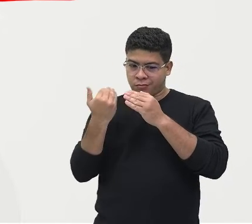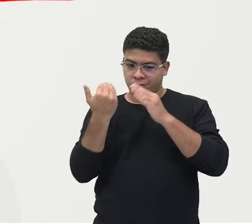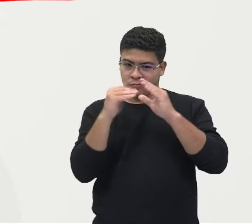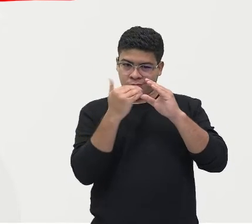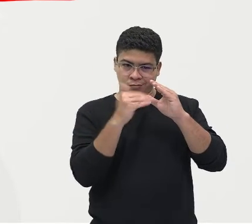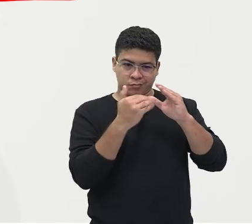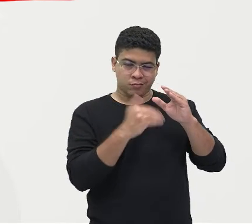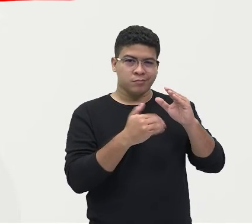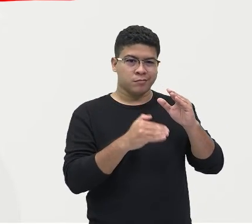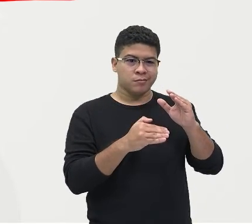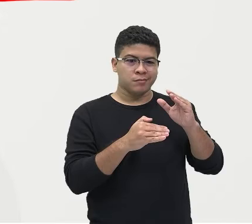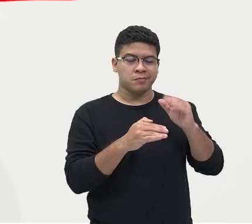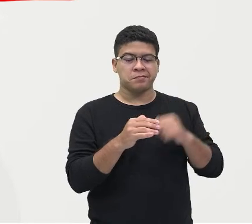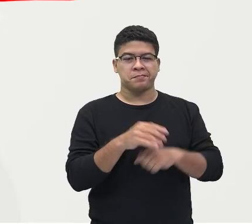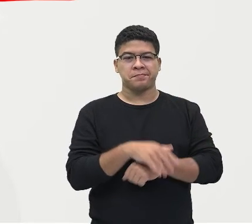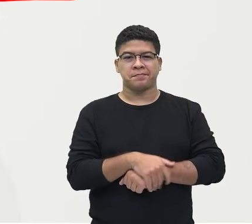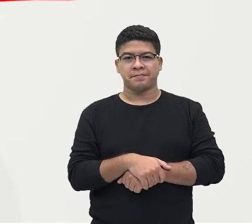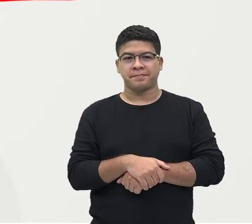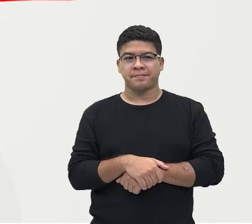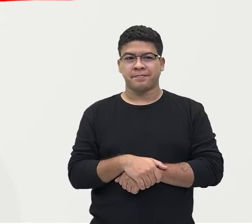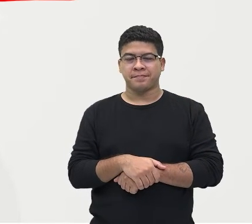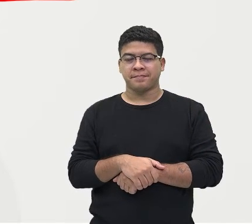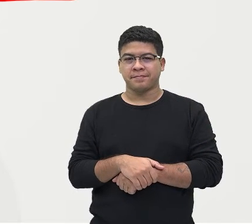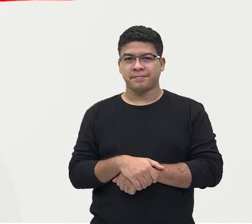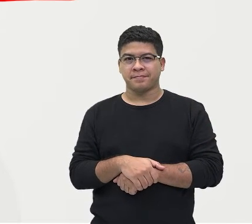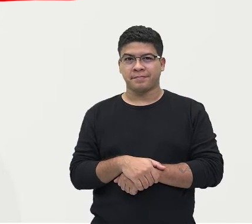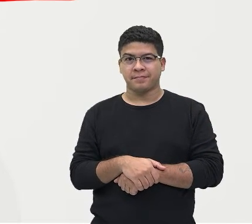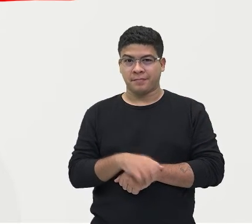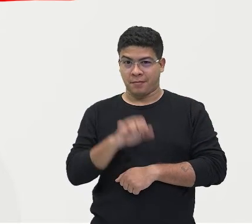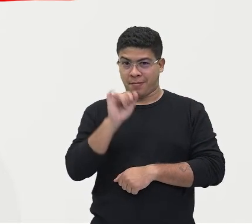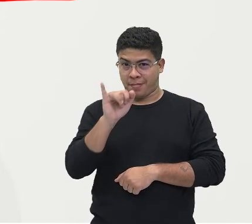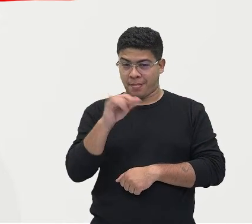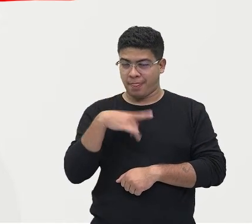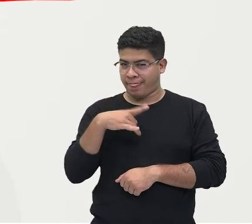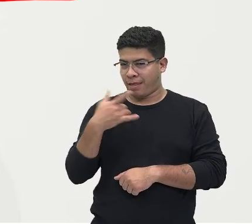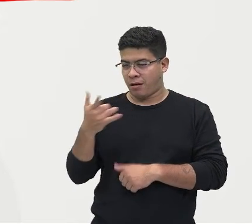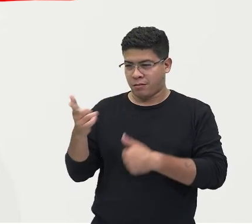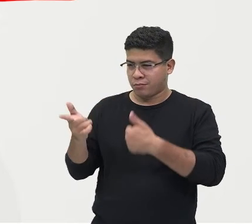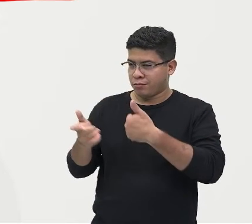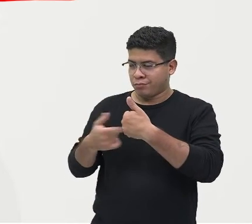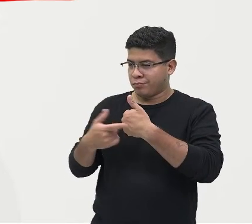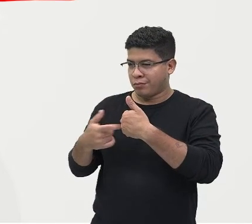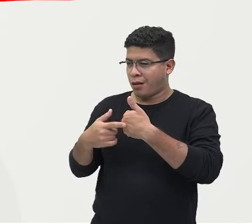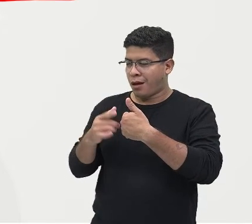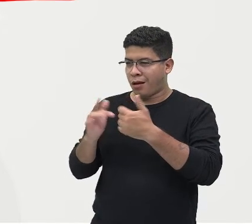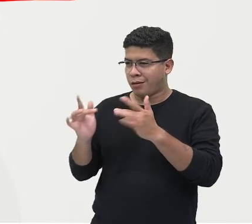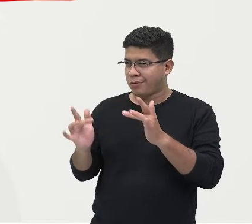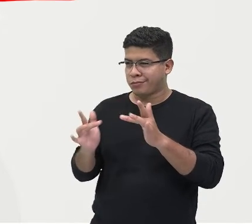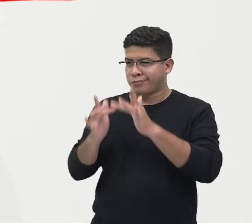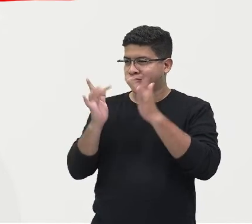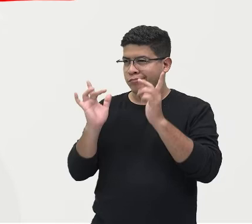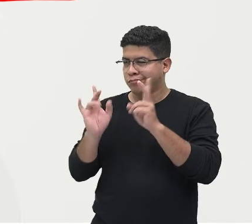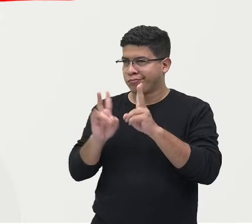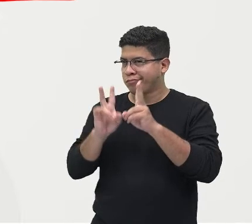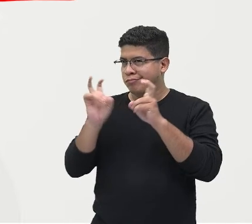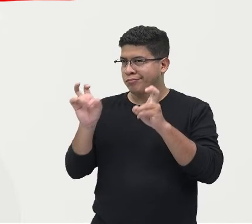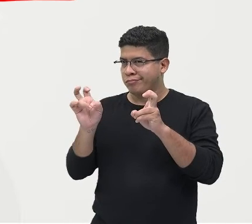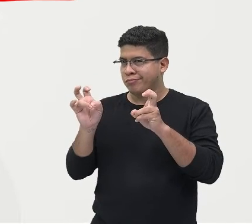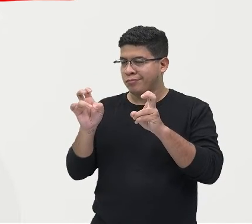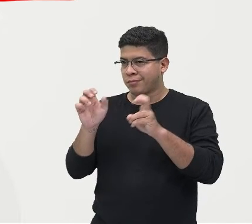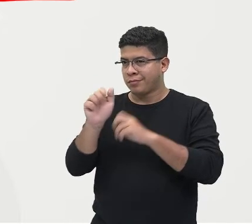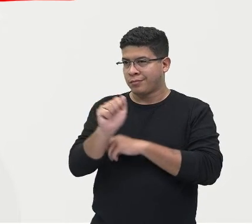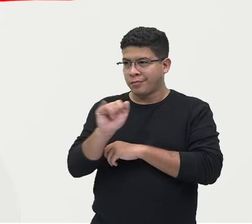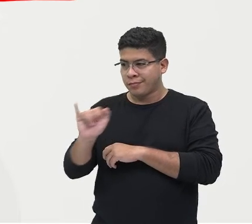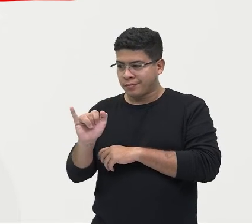você vai dando like lá nos textos, certo? Se você está dando like só sobre coisas relacionadas à